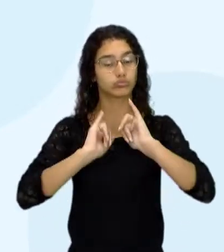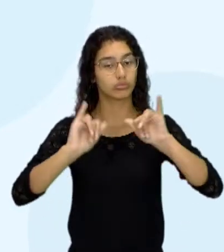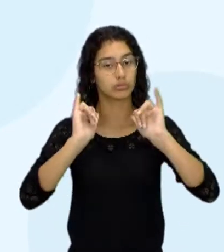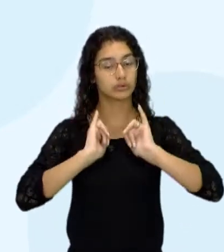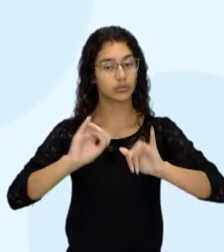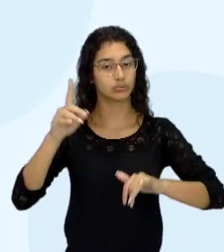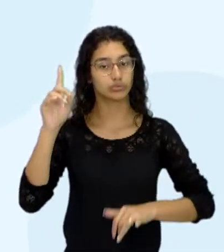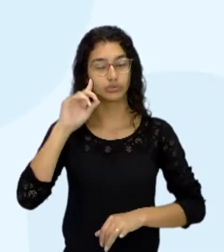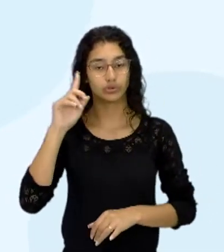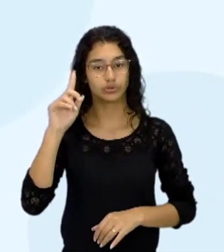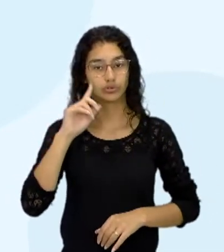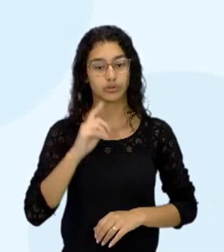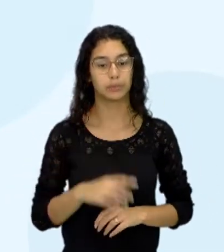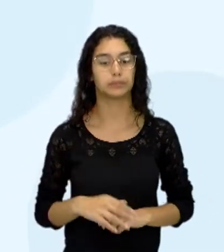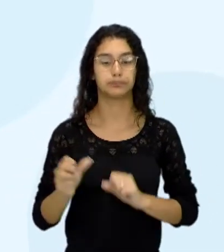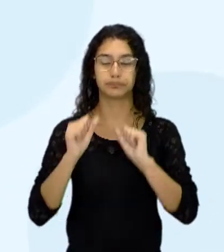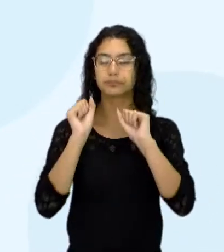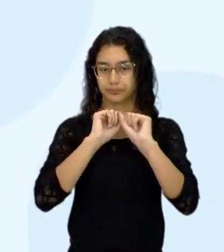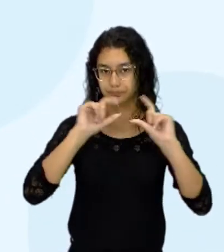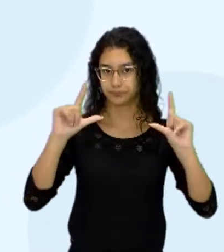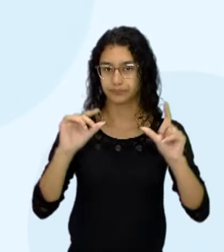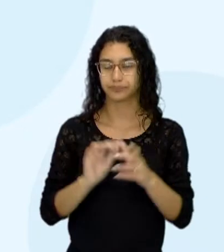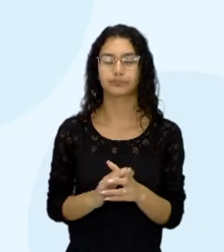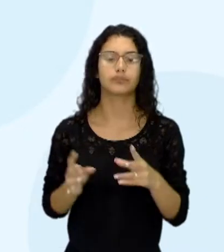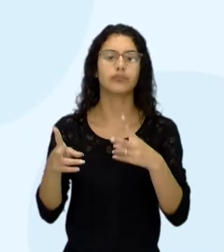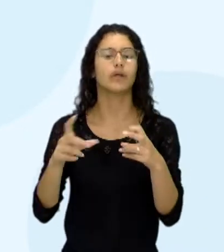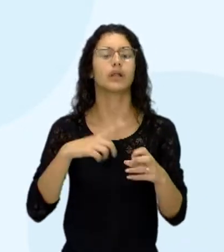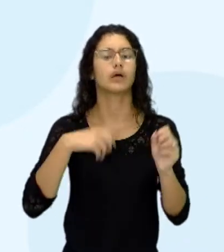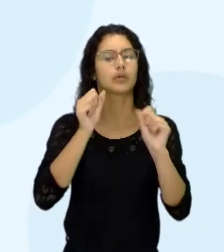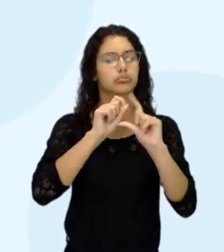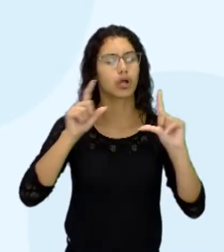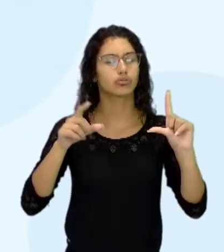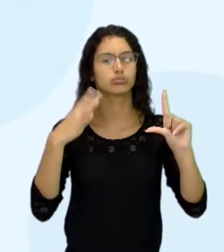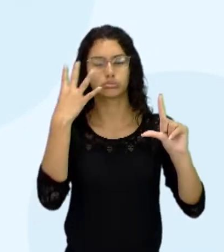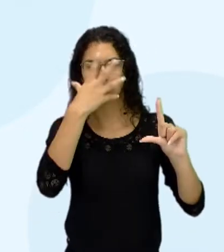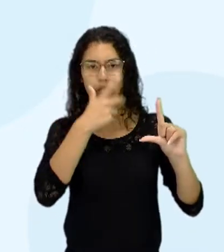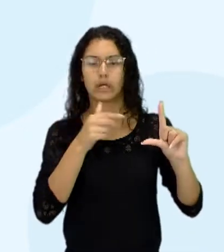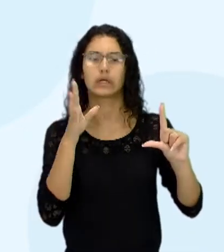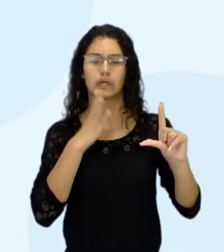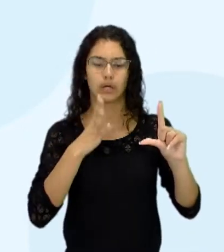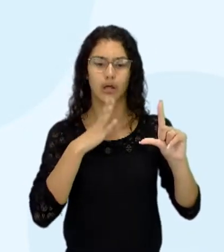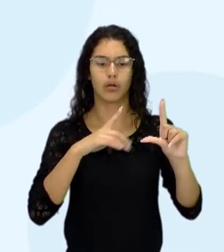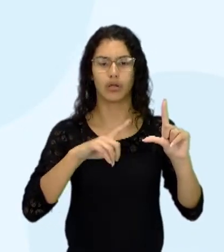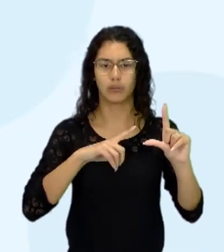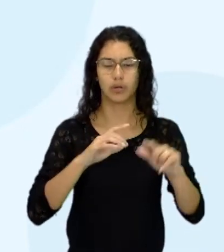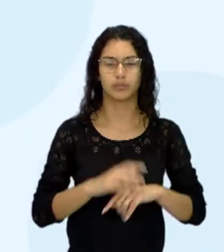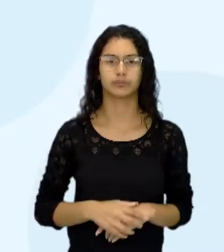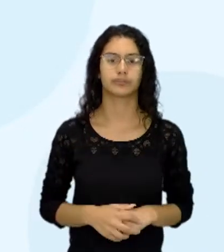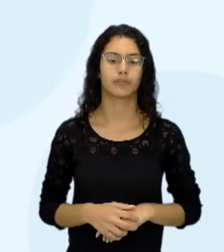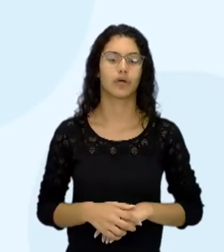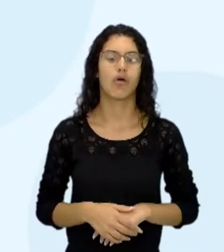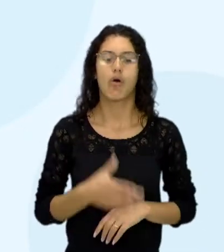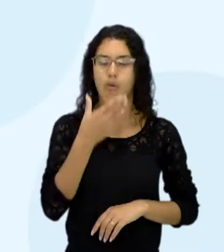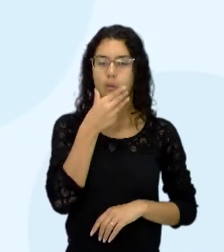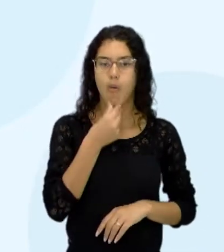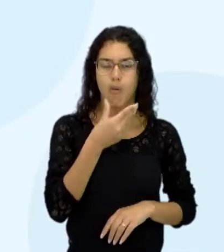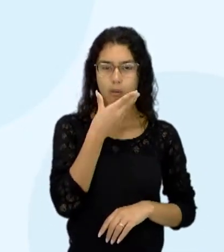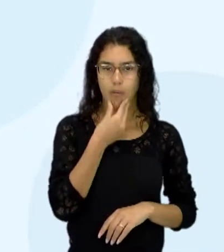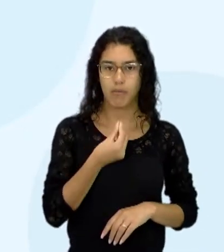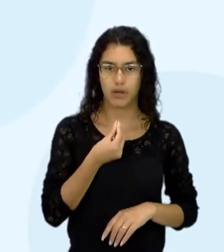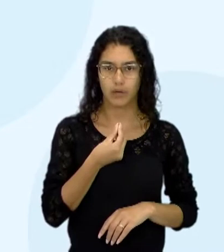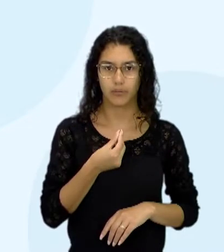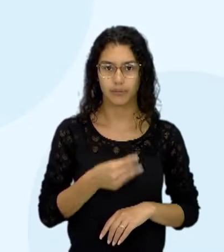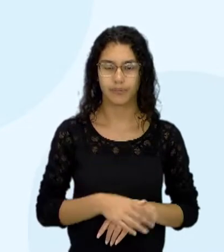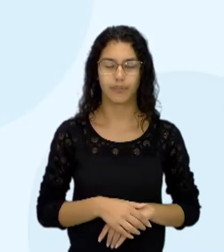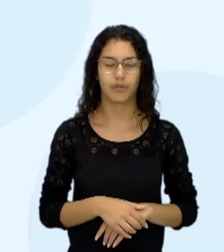no dia a dia. Pode deixar na tela. Perceba que existe uma imagem bem legal aí de um homem, né,